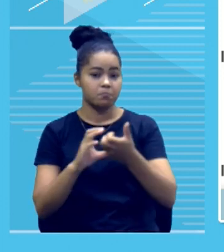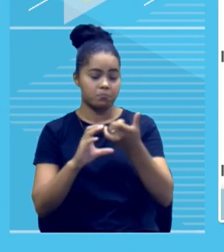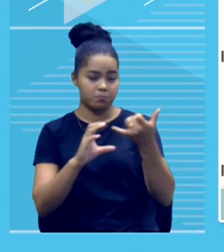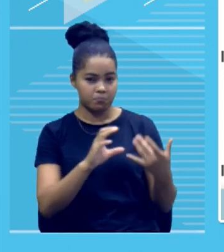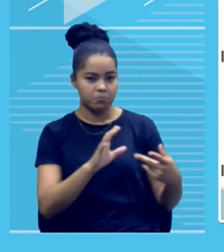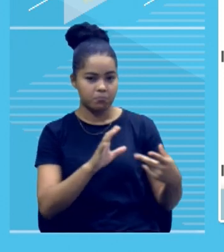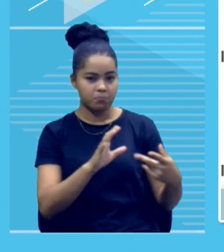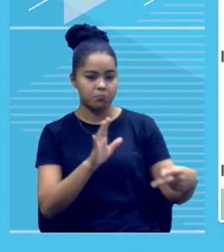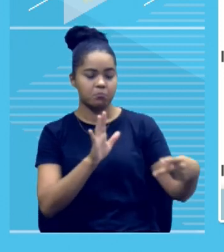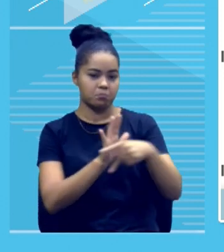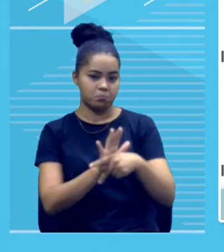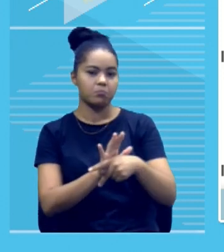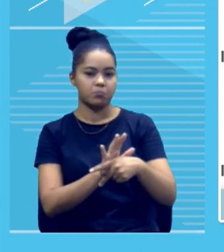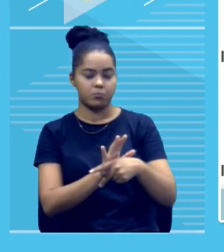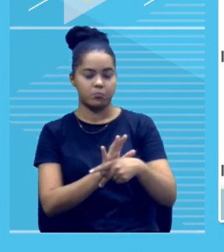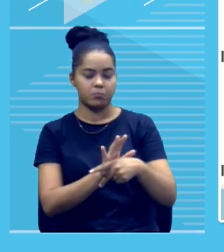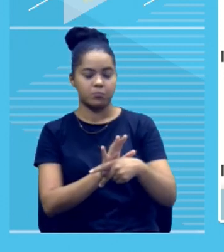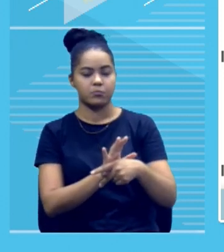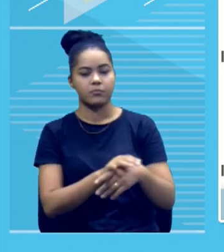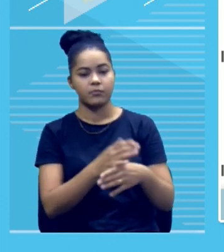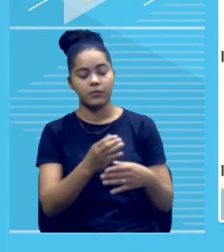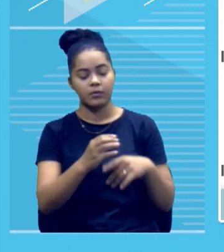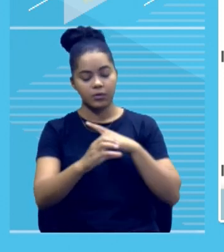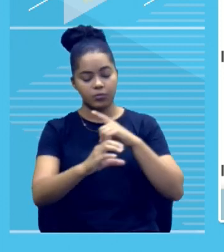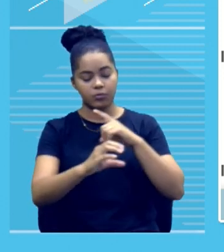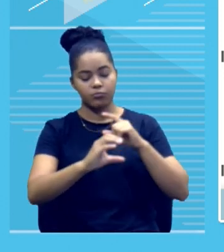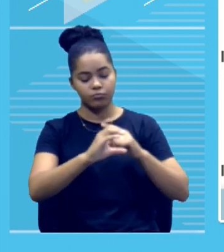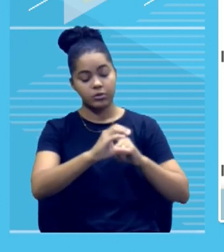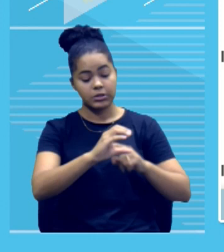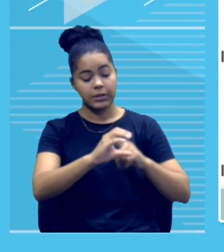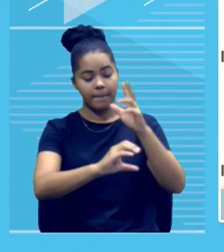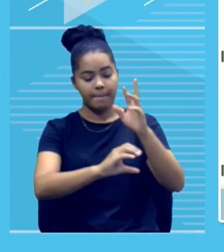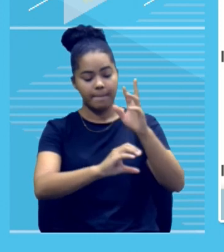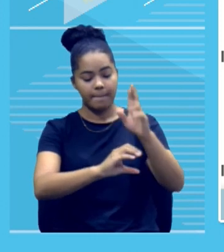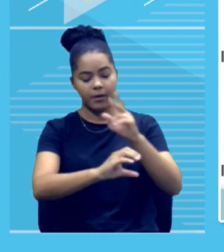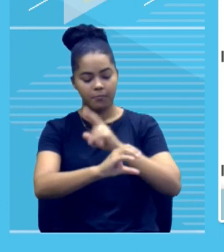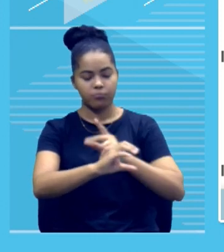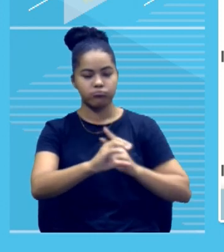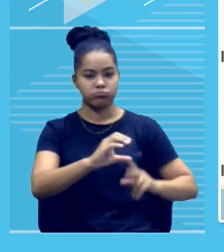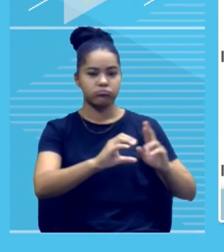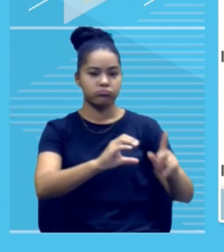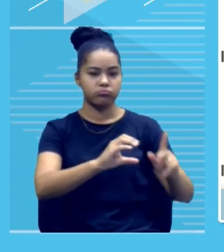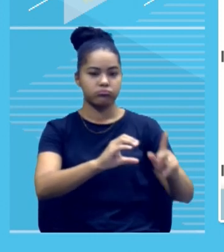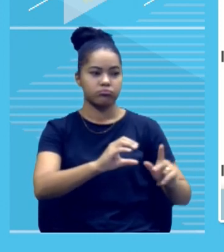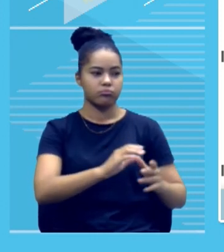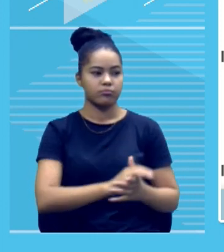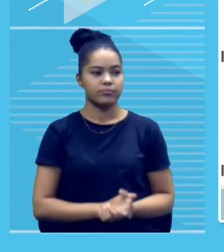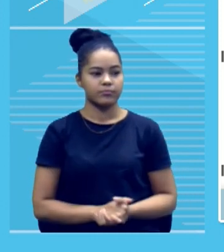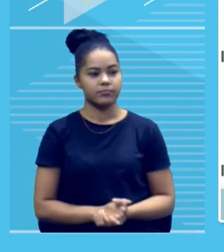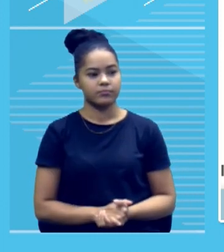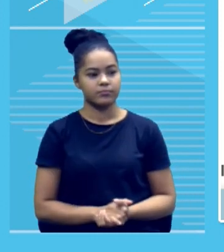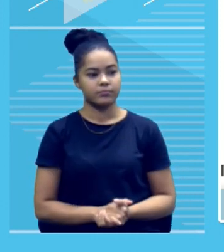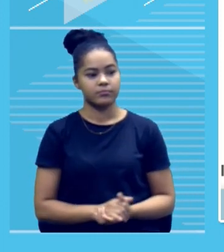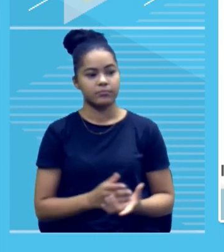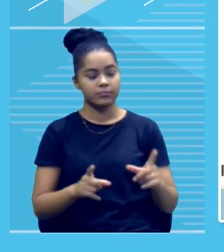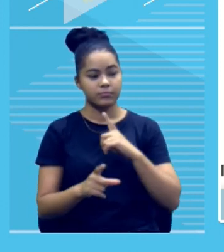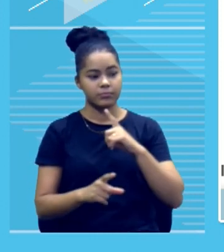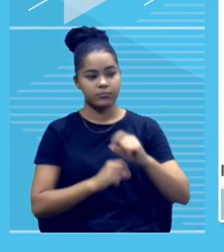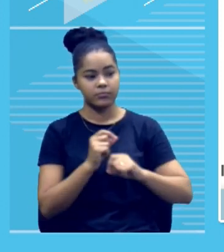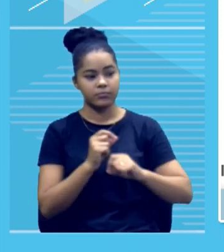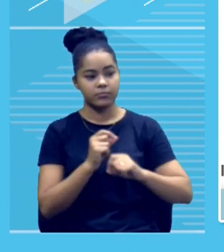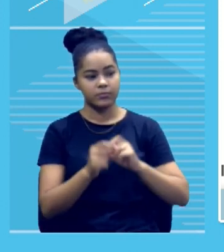do carbono assimétrico. Só lembrando também que o carbono assimétrico, meus amigos, ele é representado